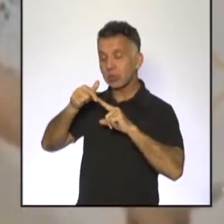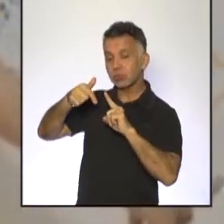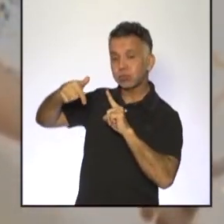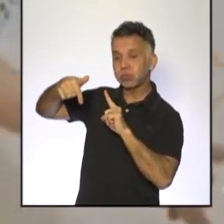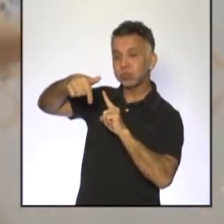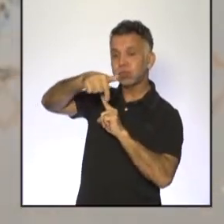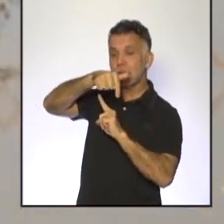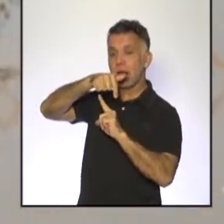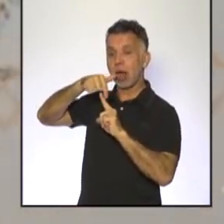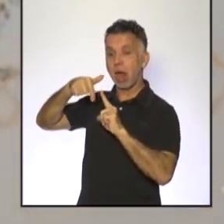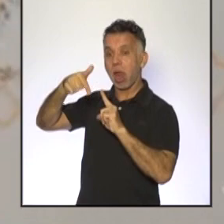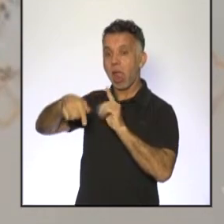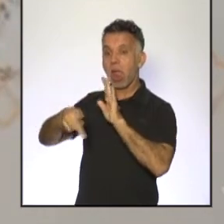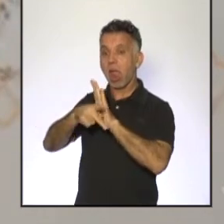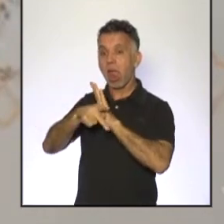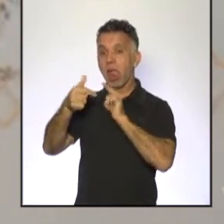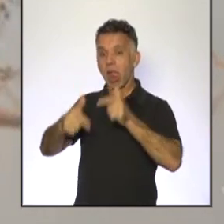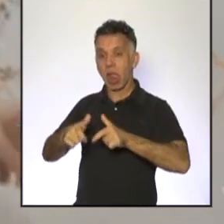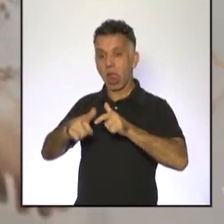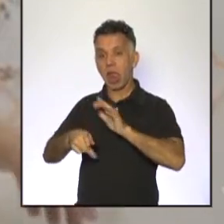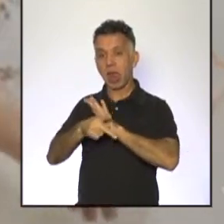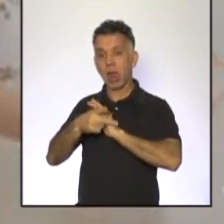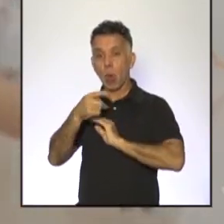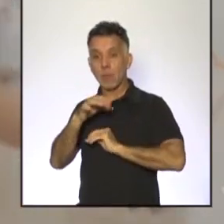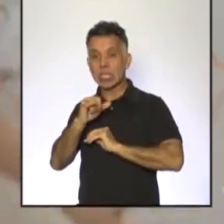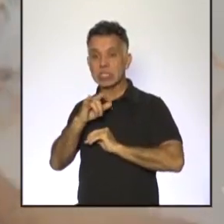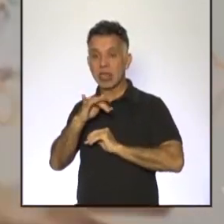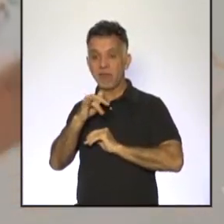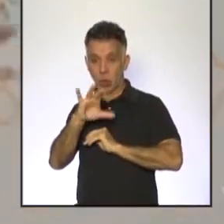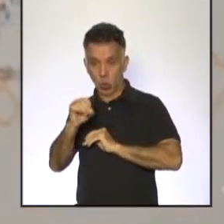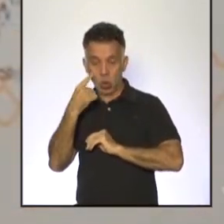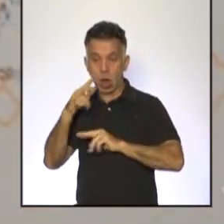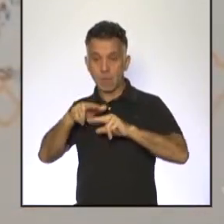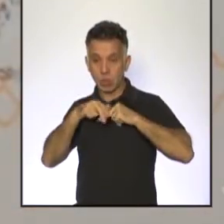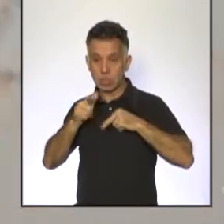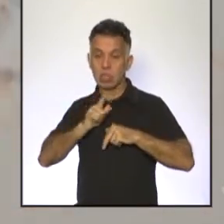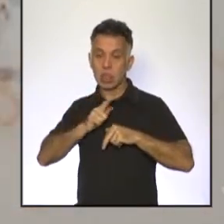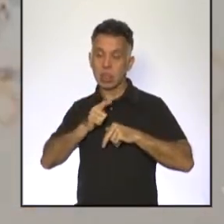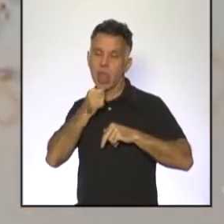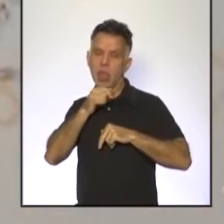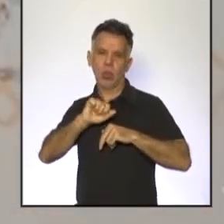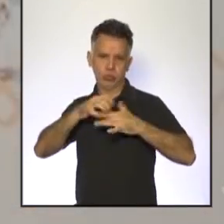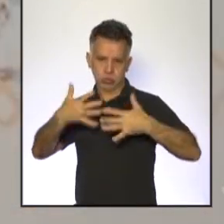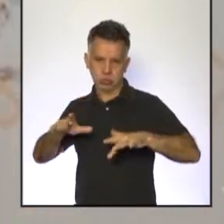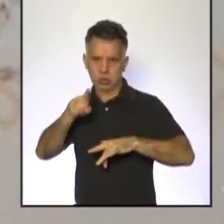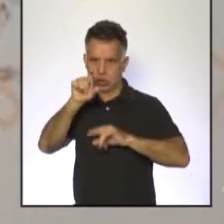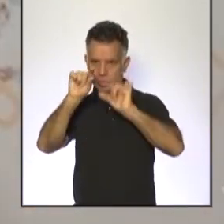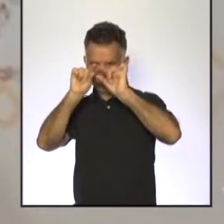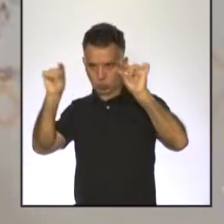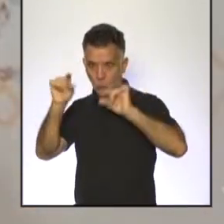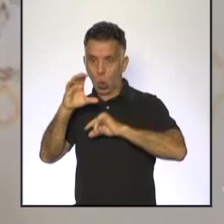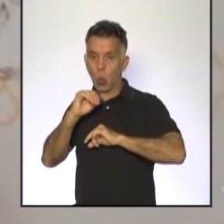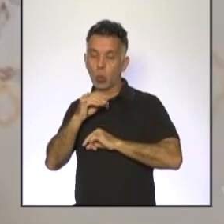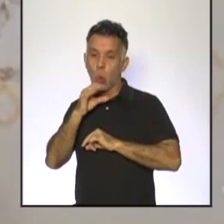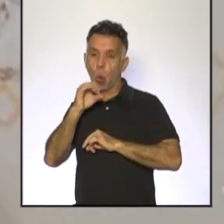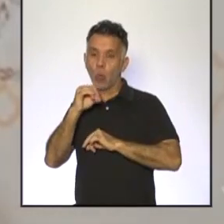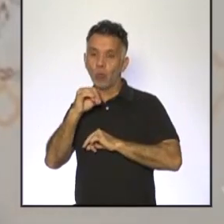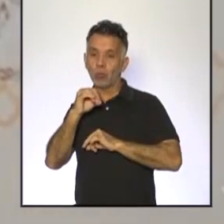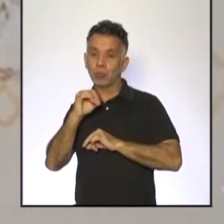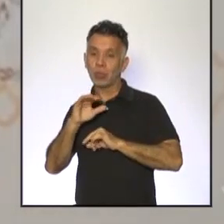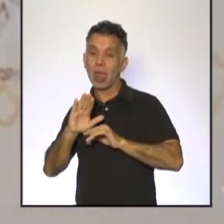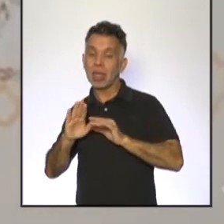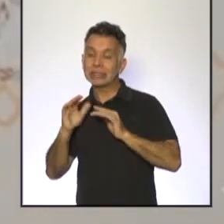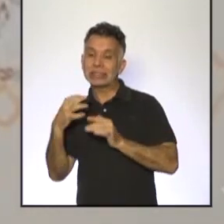Pacífico. E é por isso, Eric, que a gente tem aqui o Oceano Pacífico, já que está em limite convergente, o Oceano Pacífico